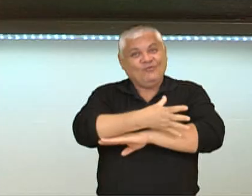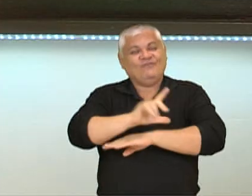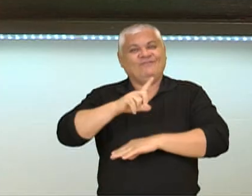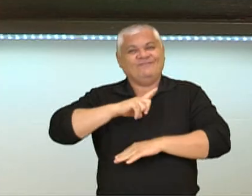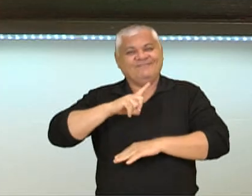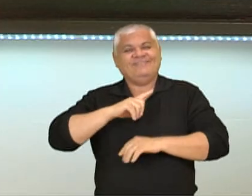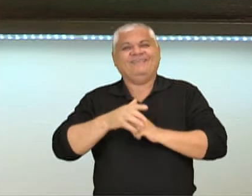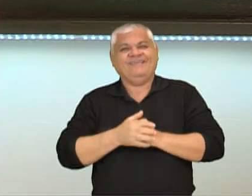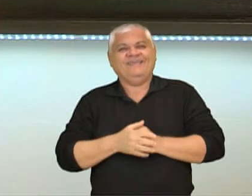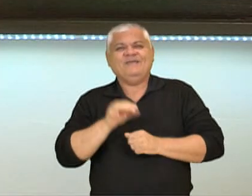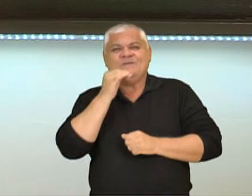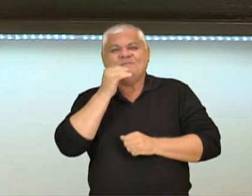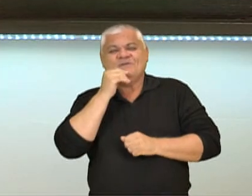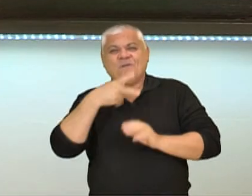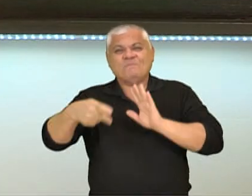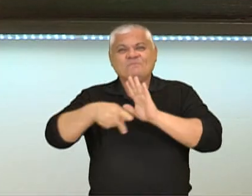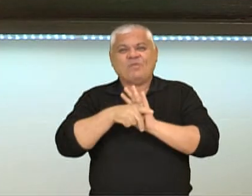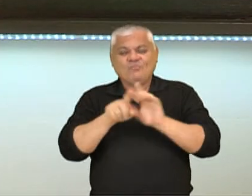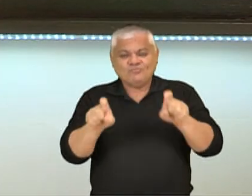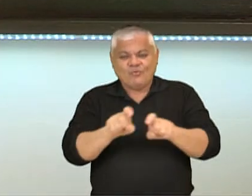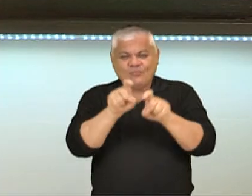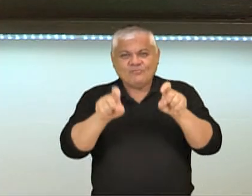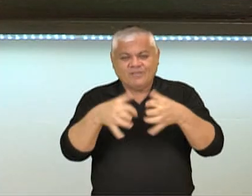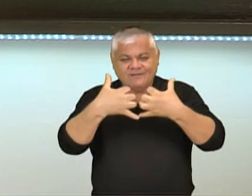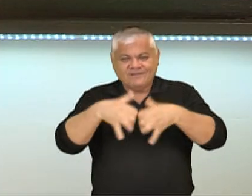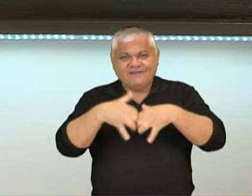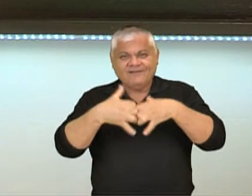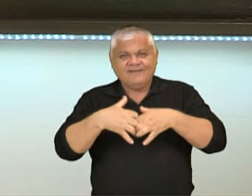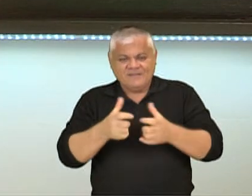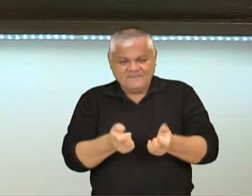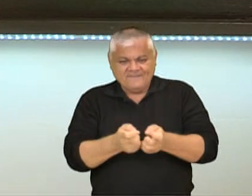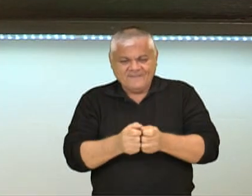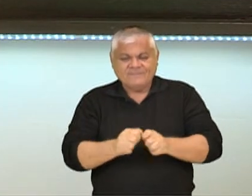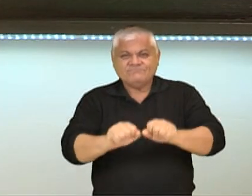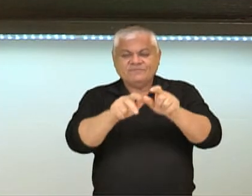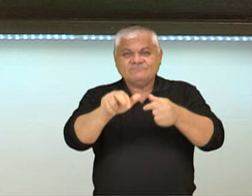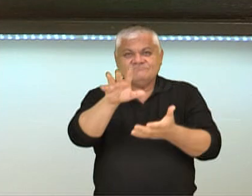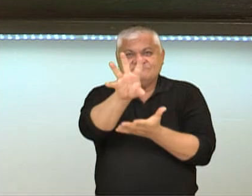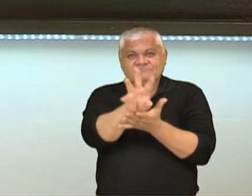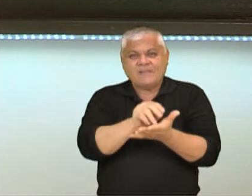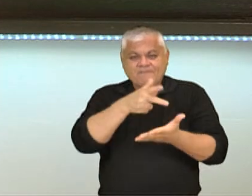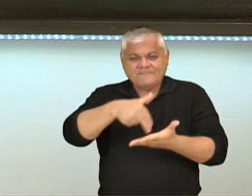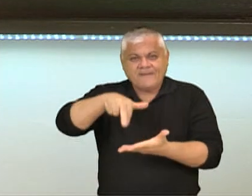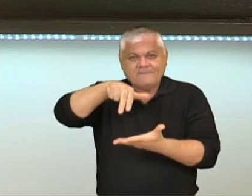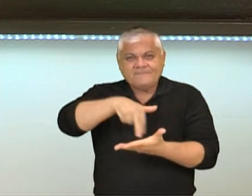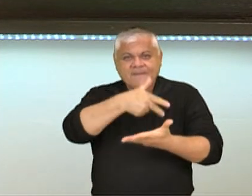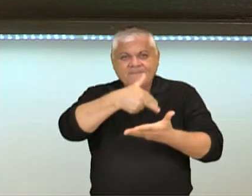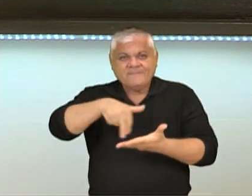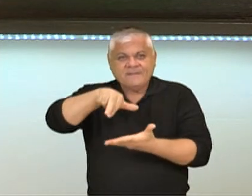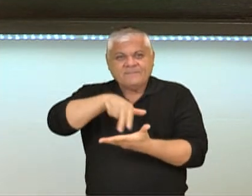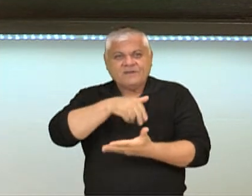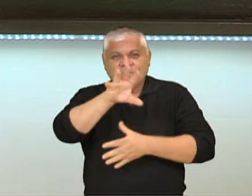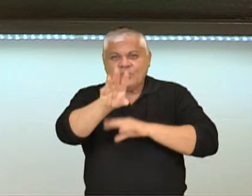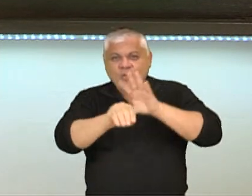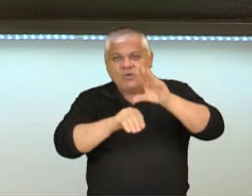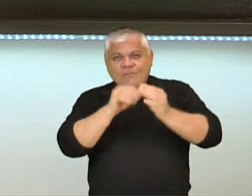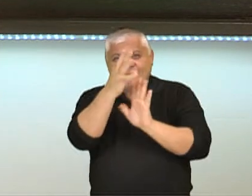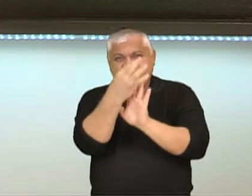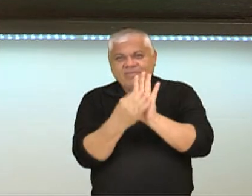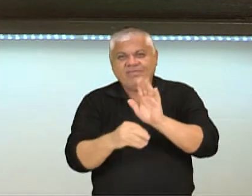são jogos eletrônicos e que a gente pode dançar, né? A gente pode